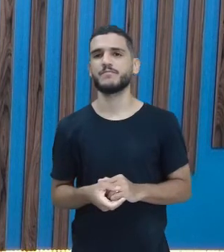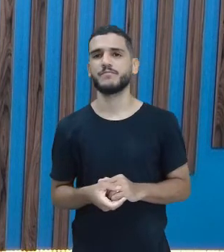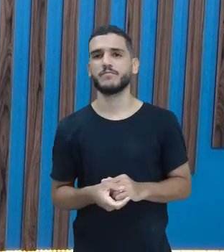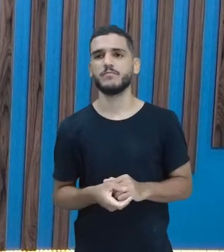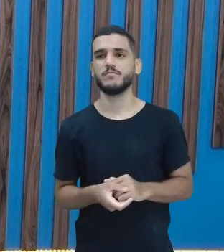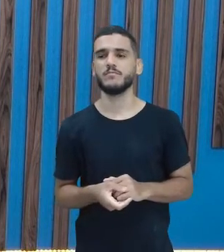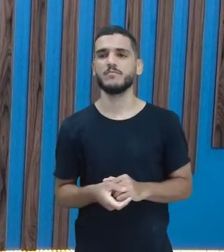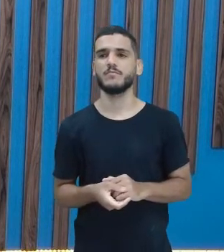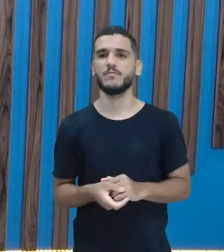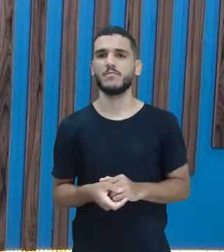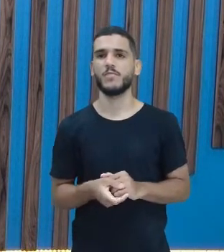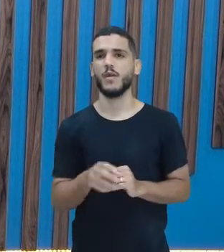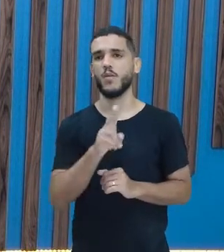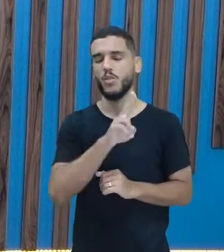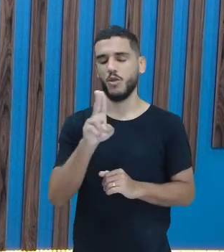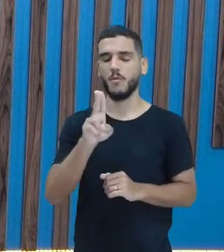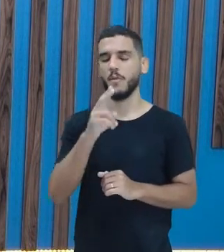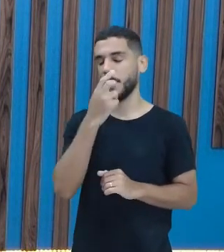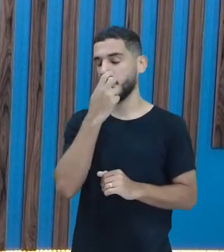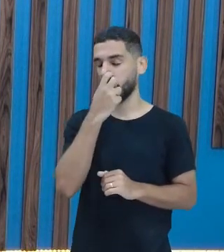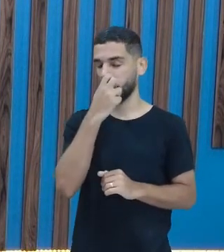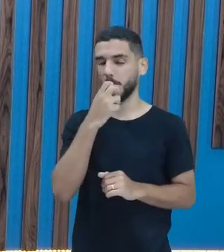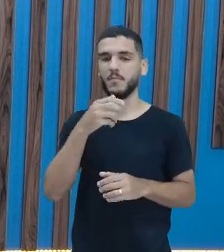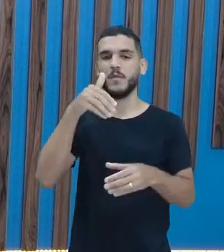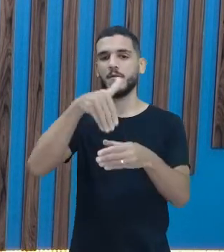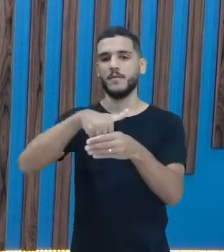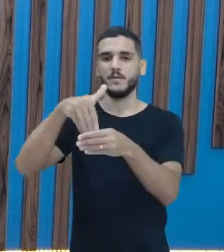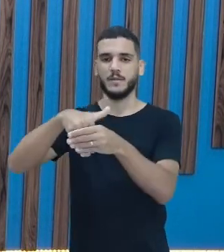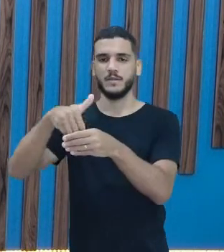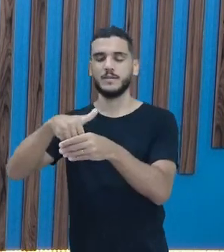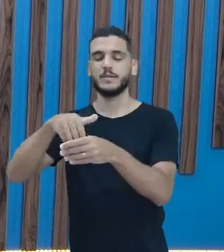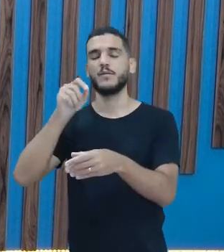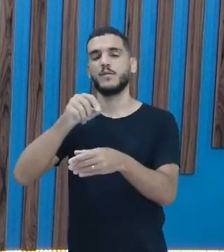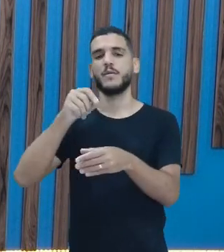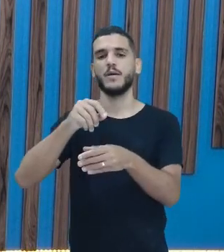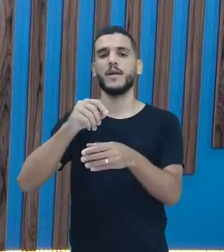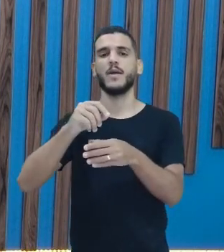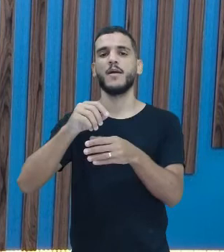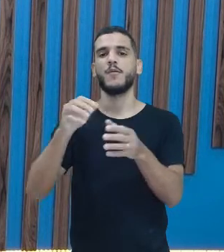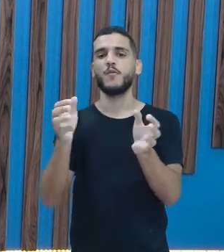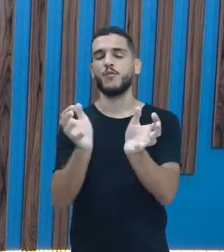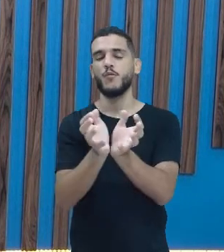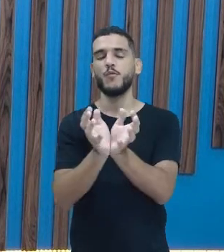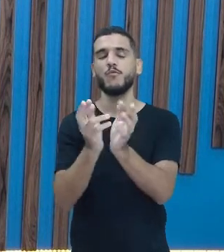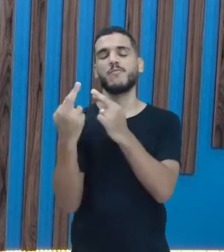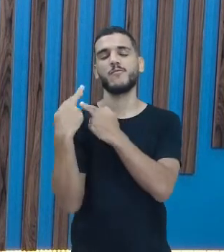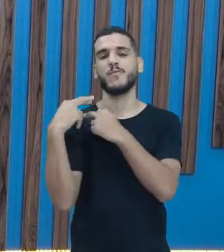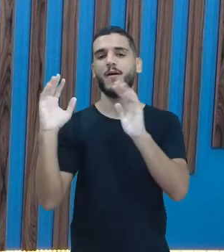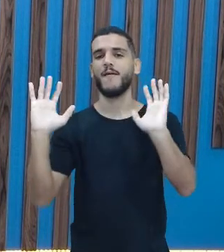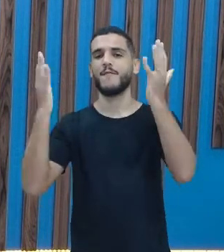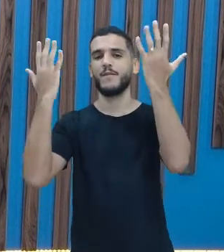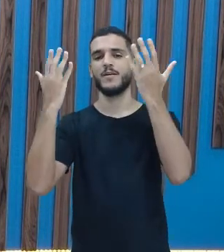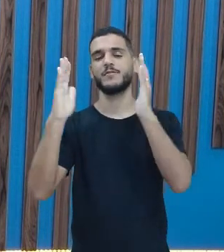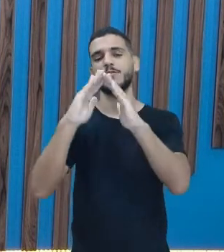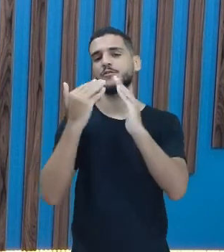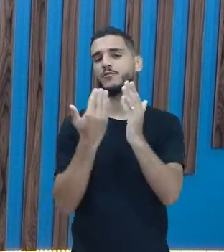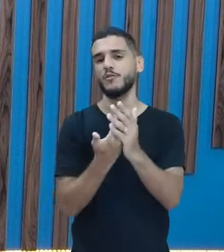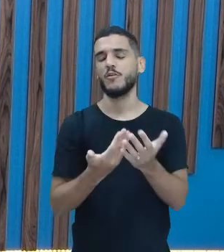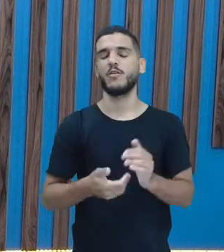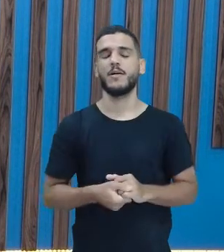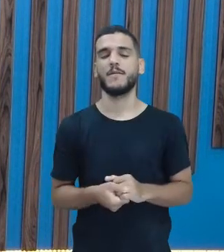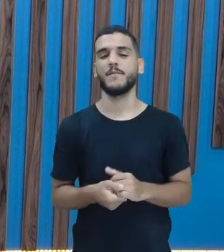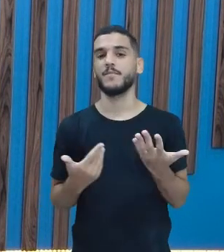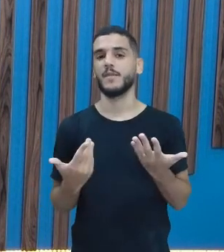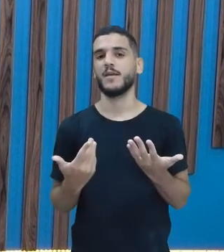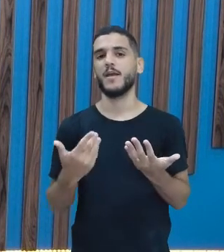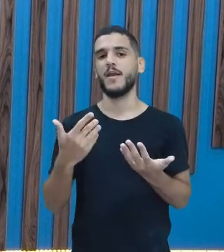aqui, o nome do gráfico, Eleição Grêmio Estudantil. Qual foi a fonte? Ou seja, de onde eu tirei esses